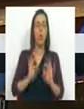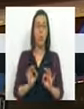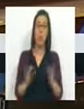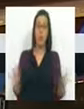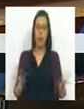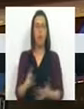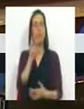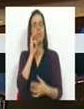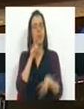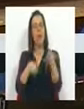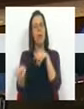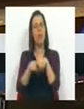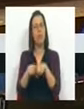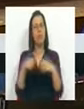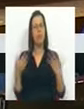cuidados. Garantir